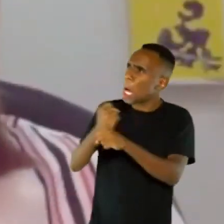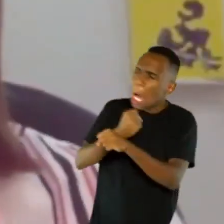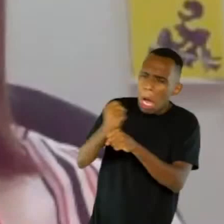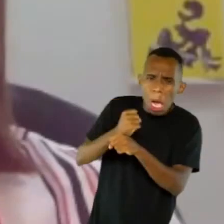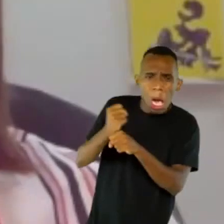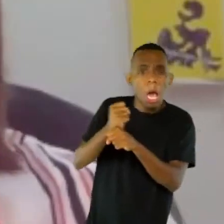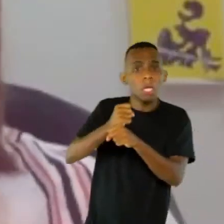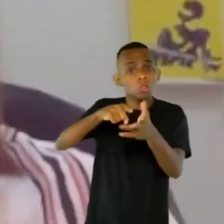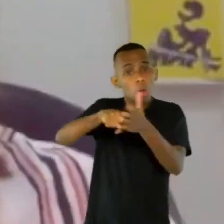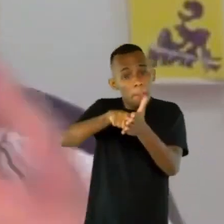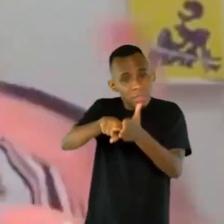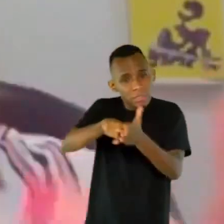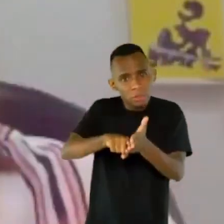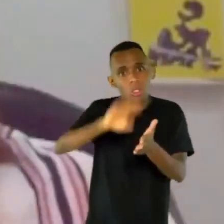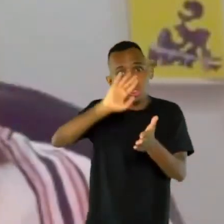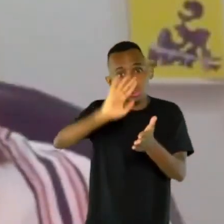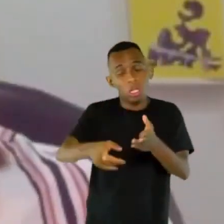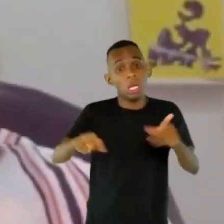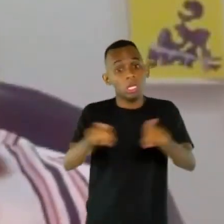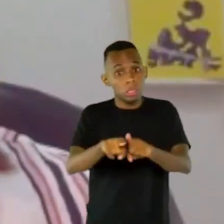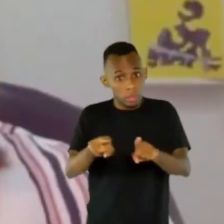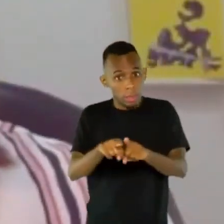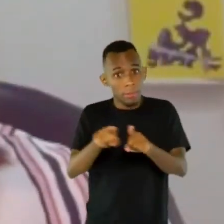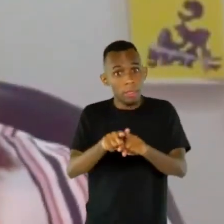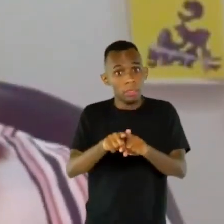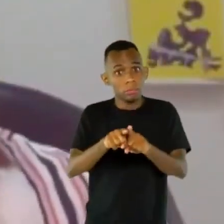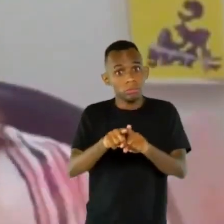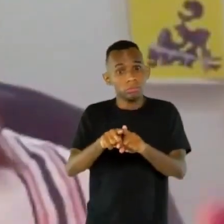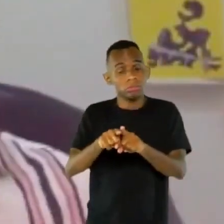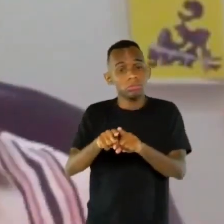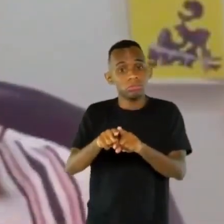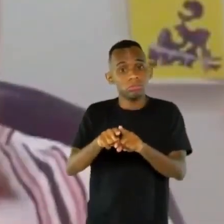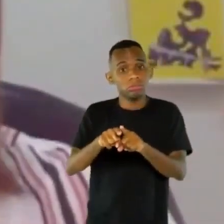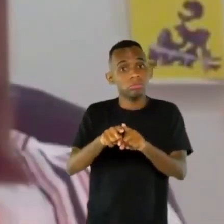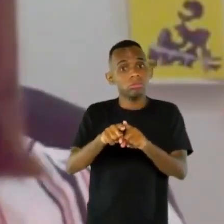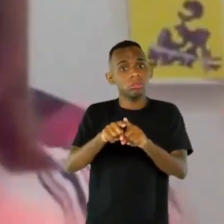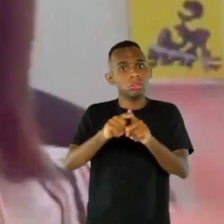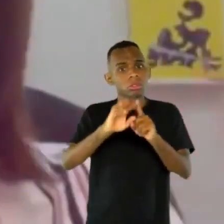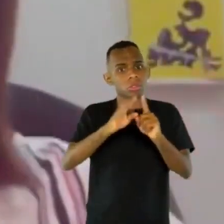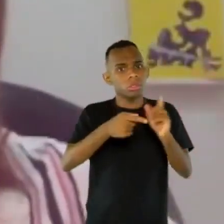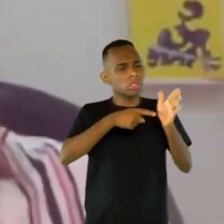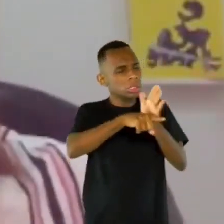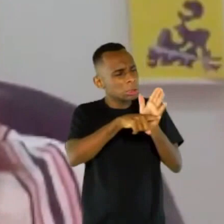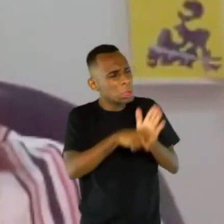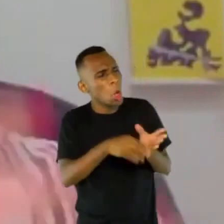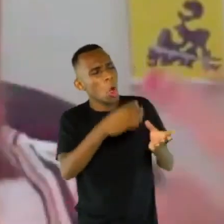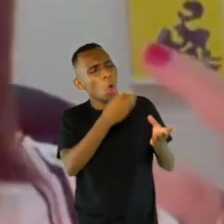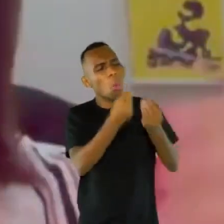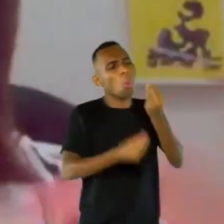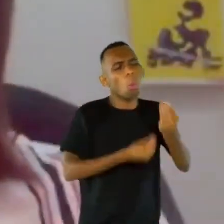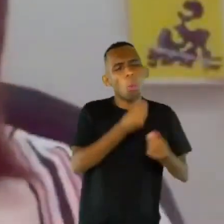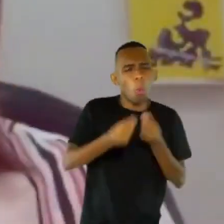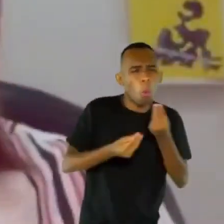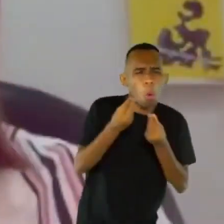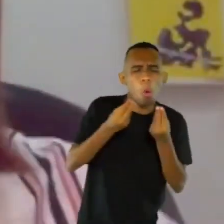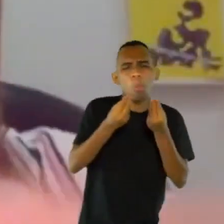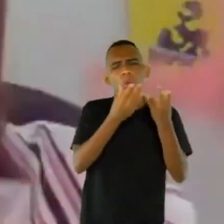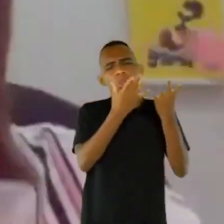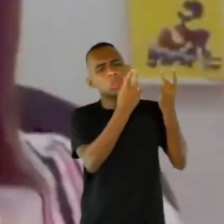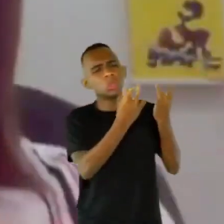estava investindo muito em pesquisa de estilo, tentando transpor